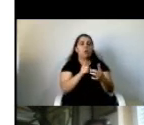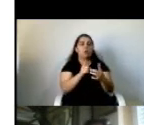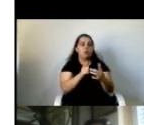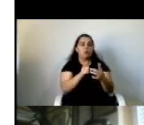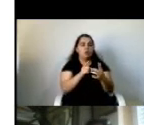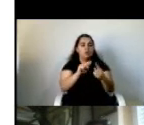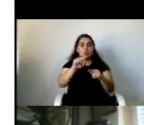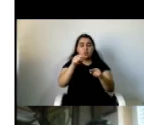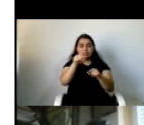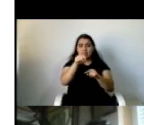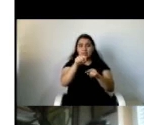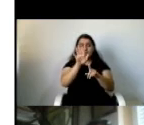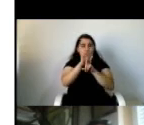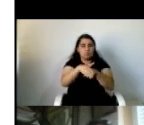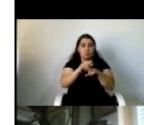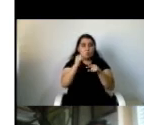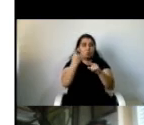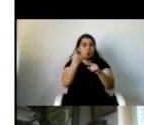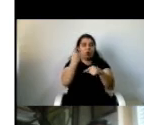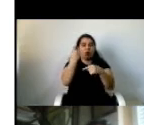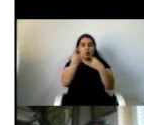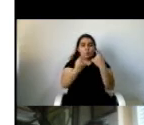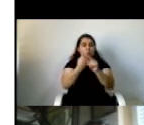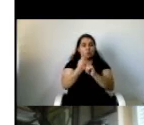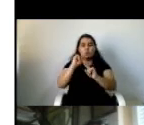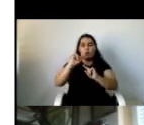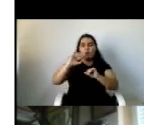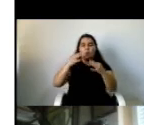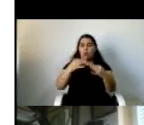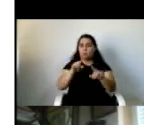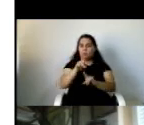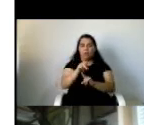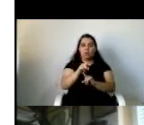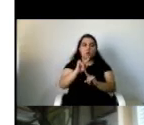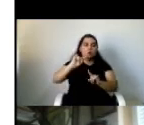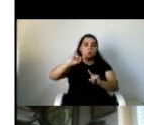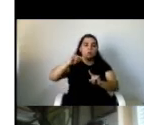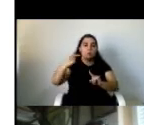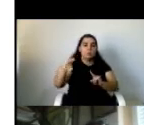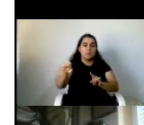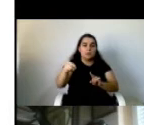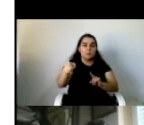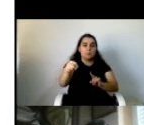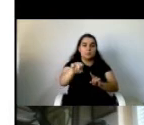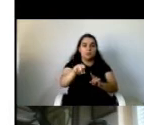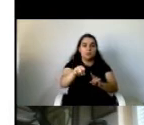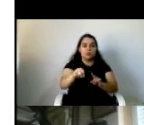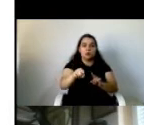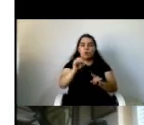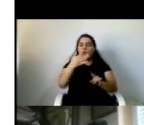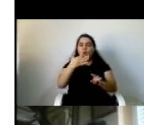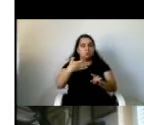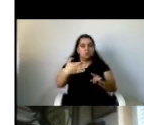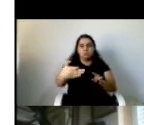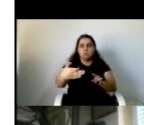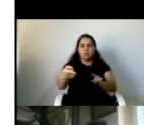regular, ou seja, todos os dias ou várias vezes por semana são sujeitas a este tipo,